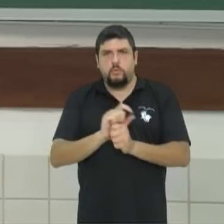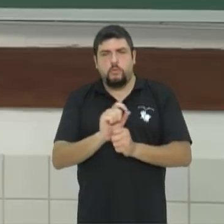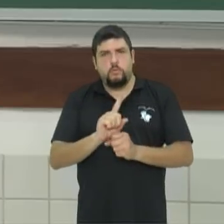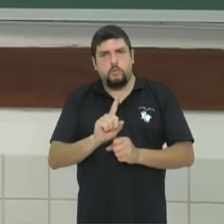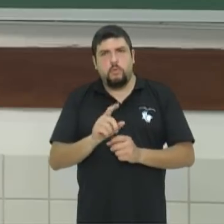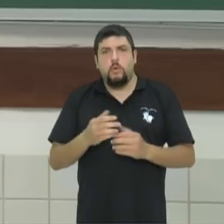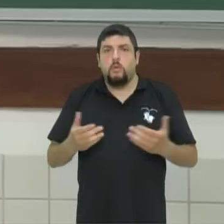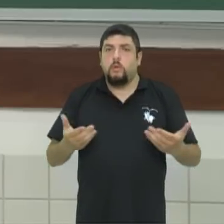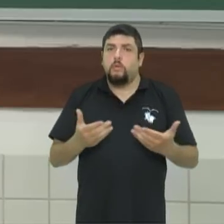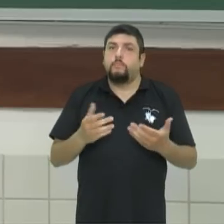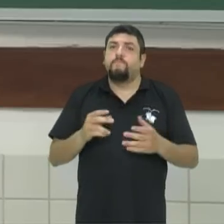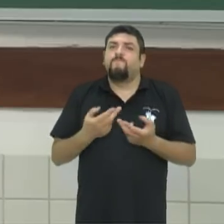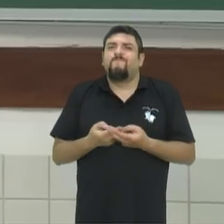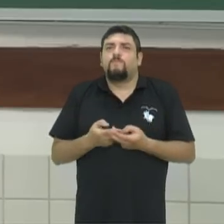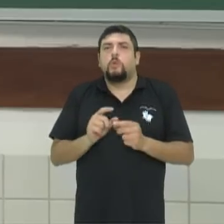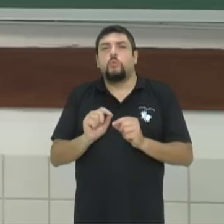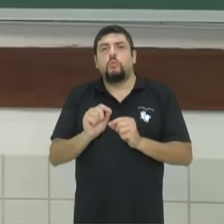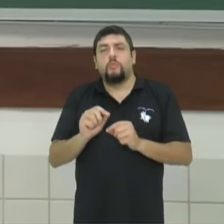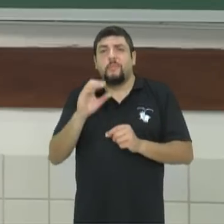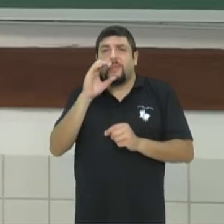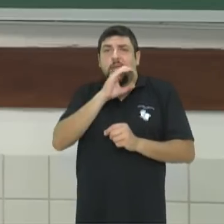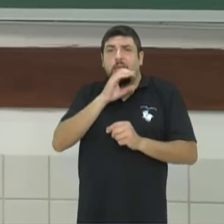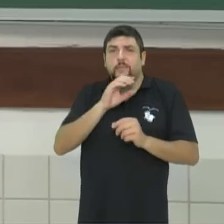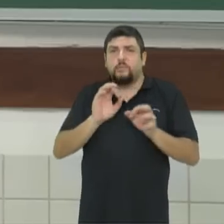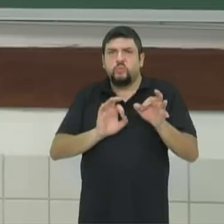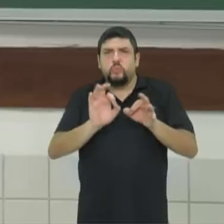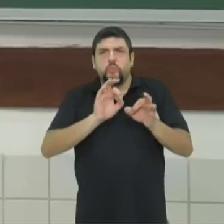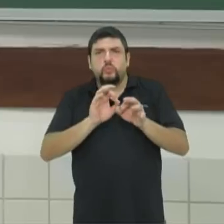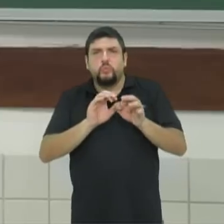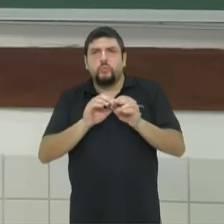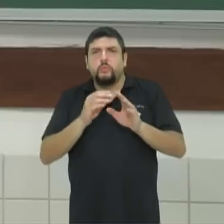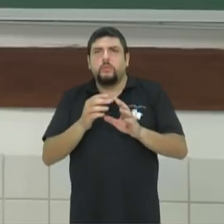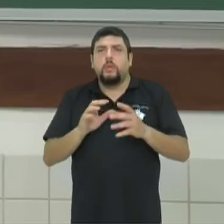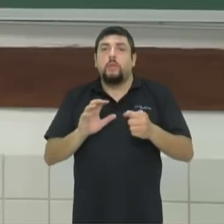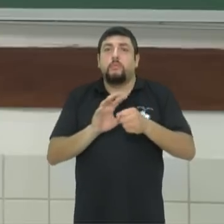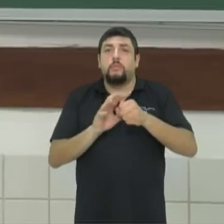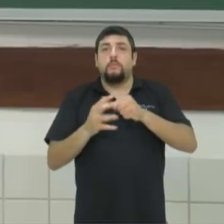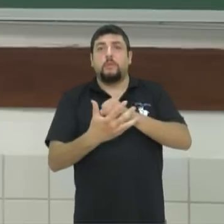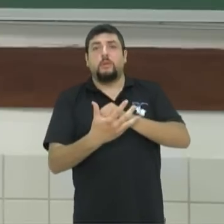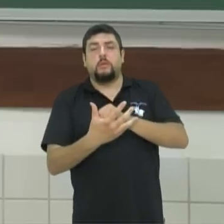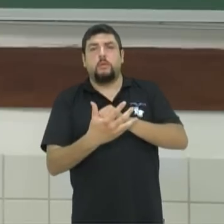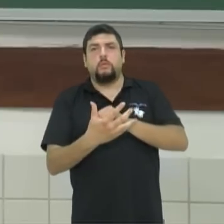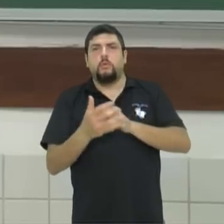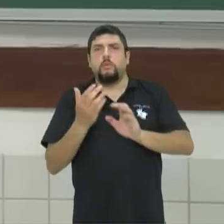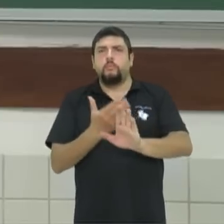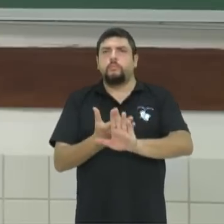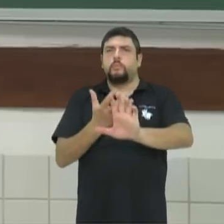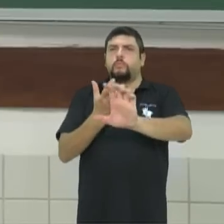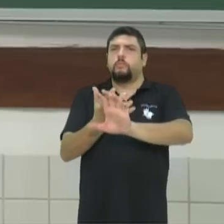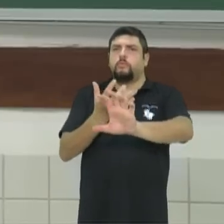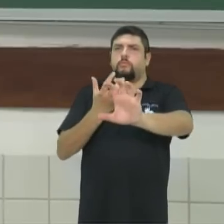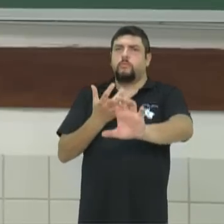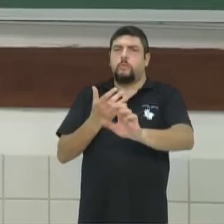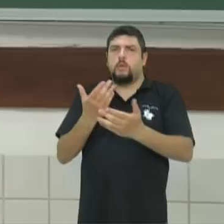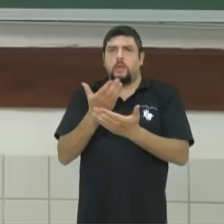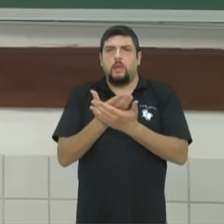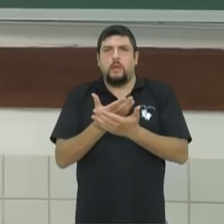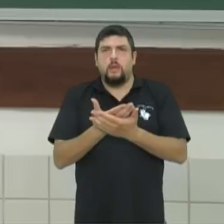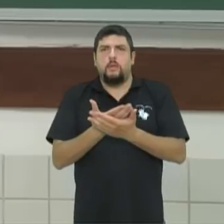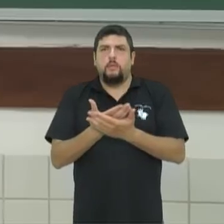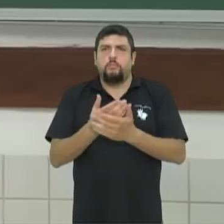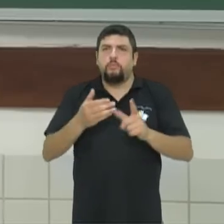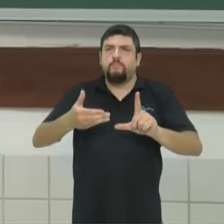teve que instituir aí a toque de caixa, tendo em vista que foi um fenômeno imprevisível aí que aconteceu, né? Imprevisível. Ninguém tinha